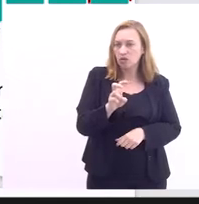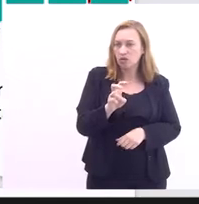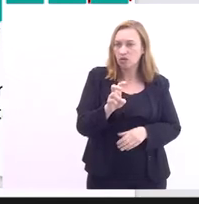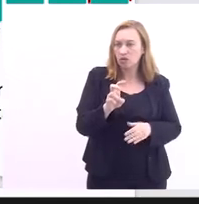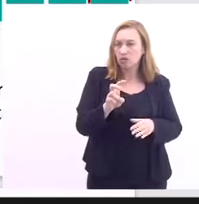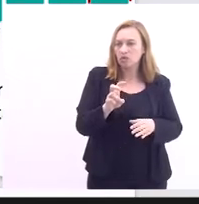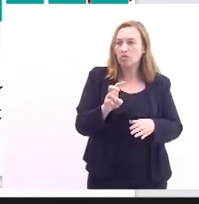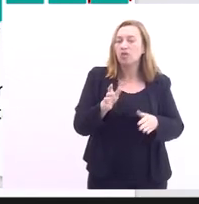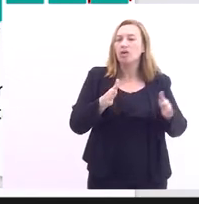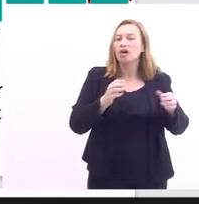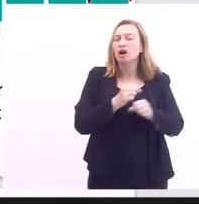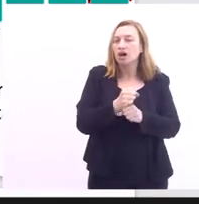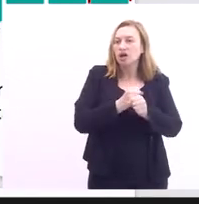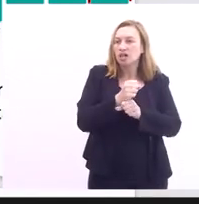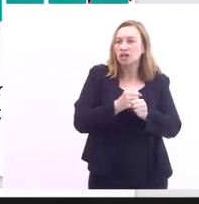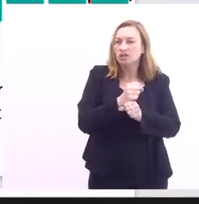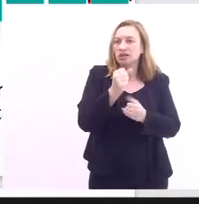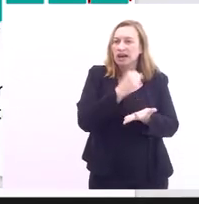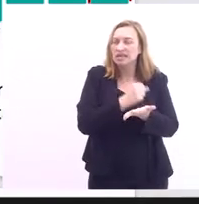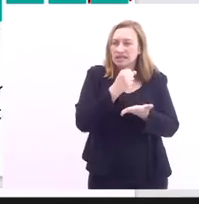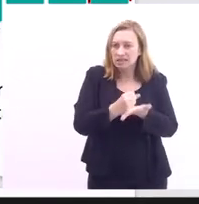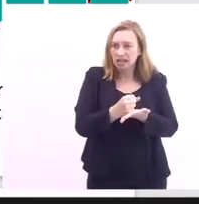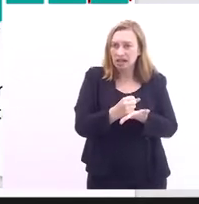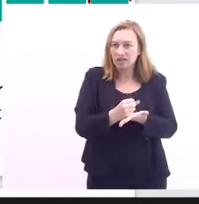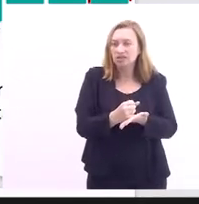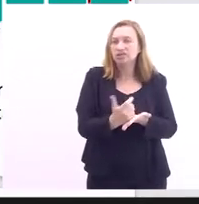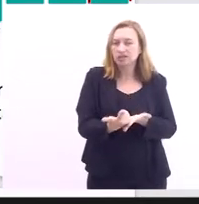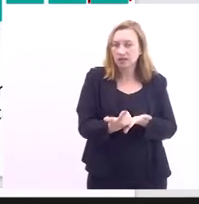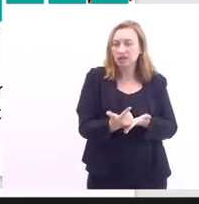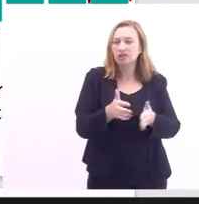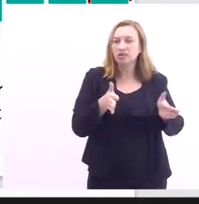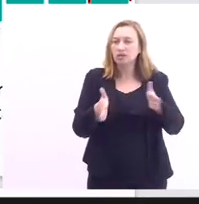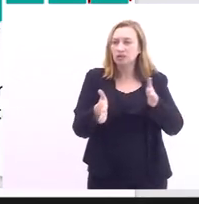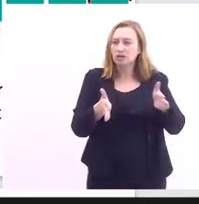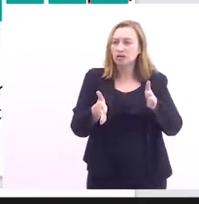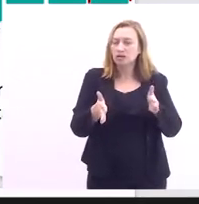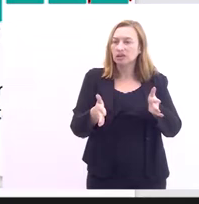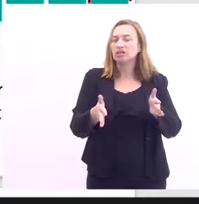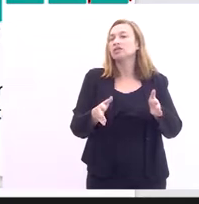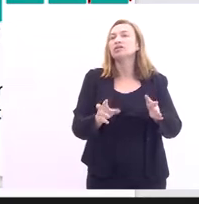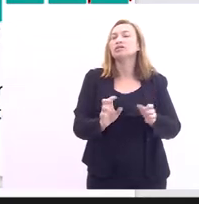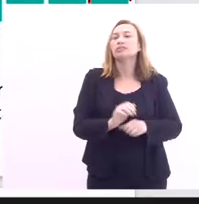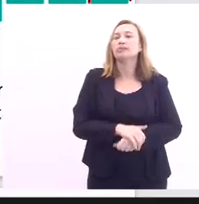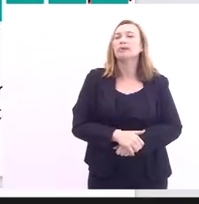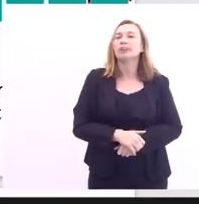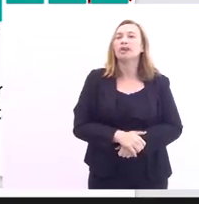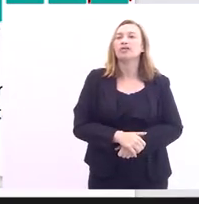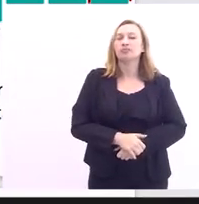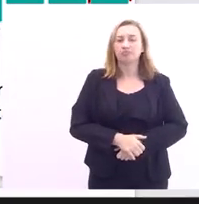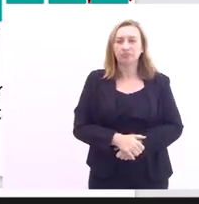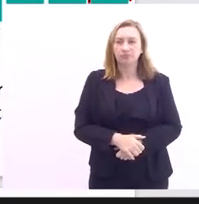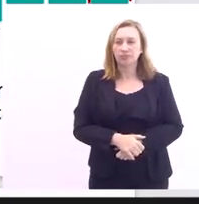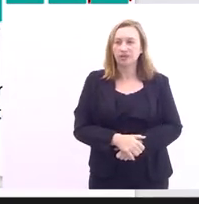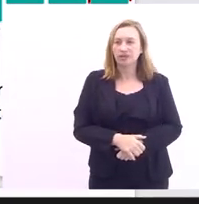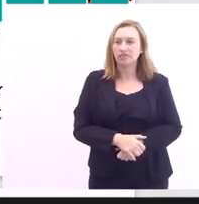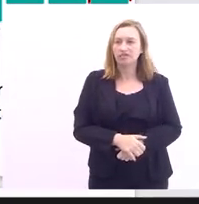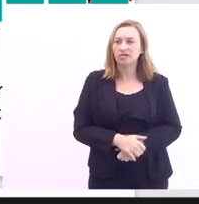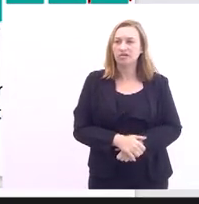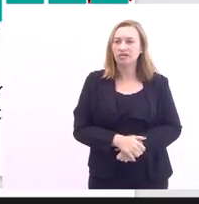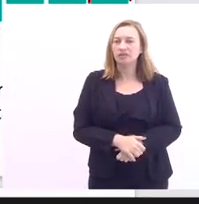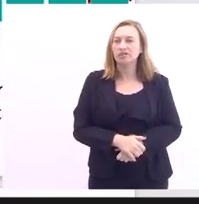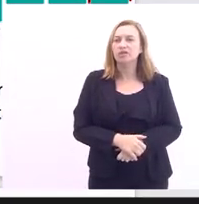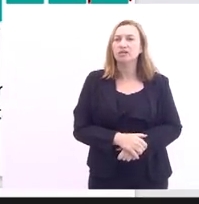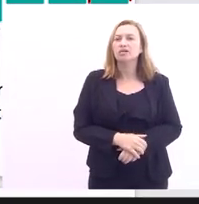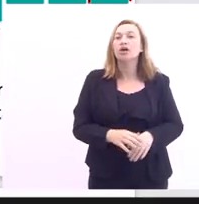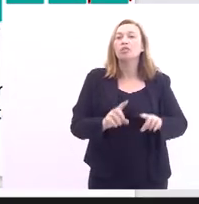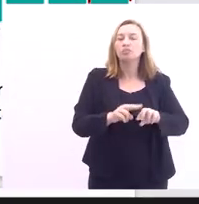assinado esse contrato de concessão, né, teve um aditamento do contrato, vai acarretar extinção de concessão. Por isso que